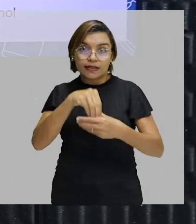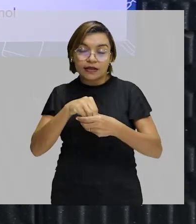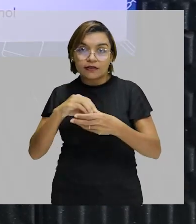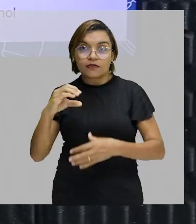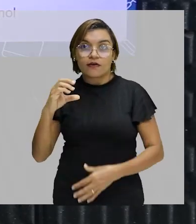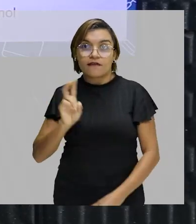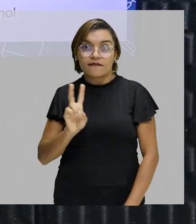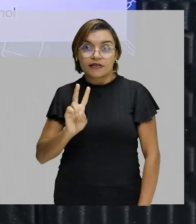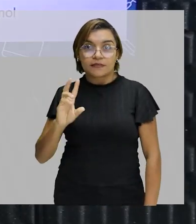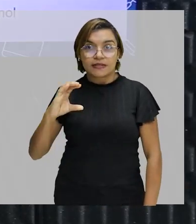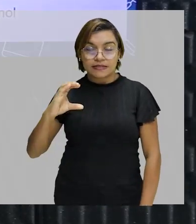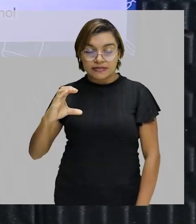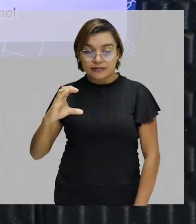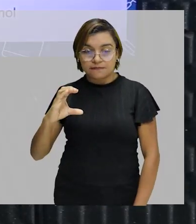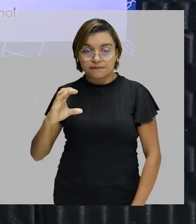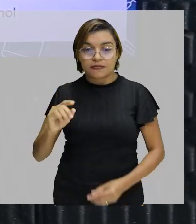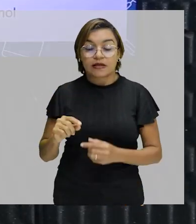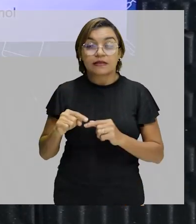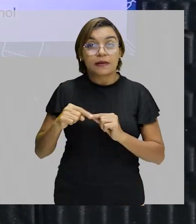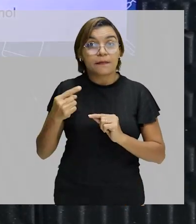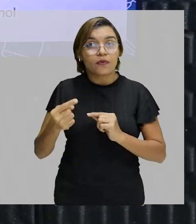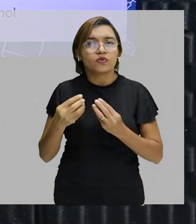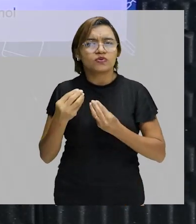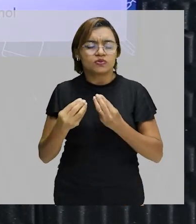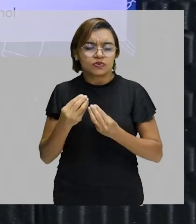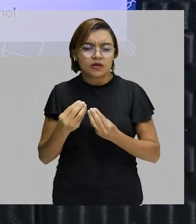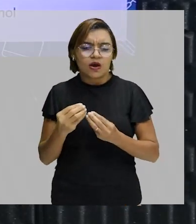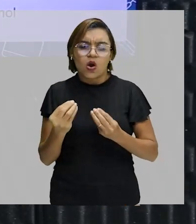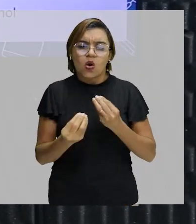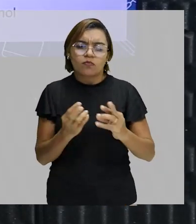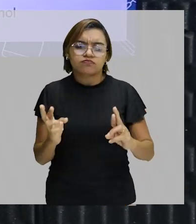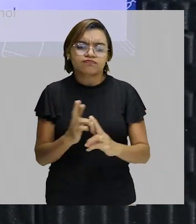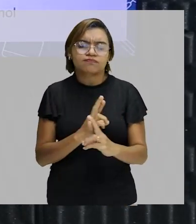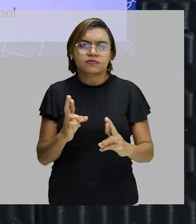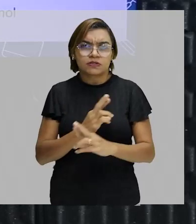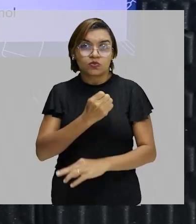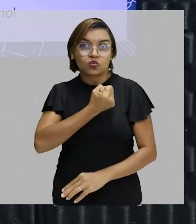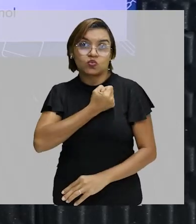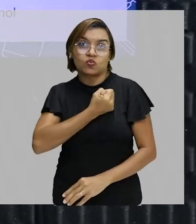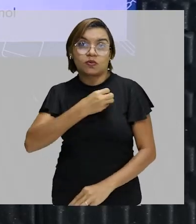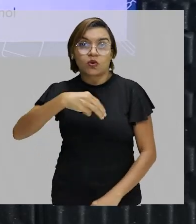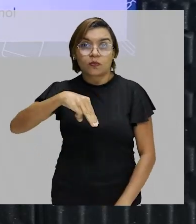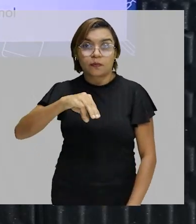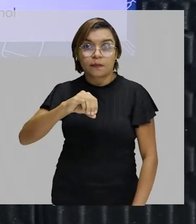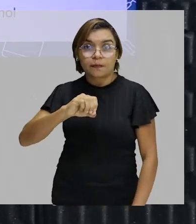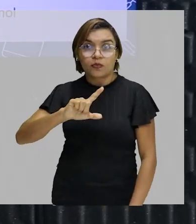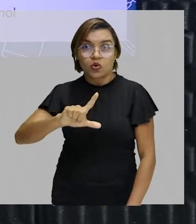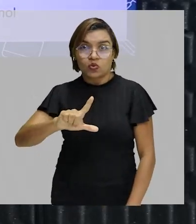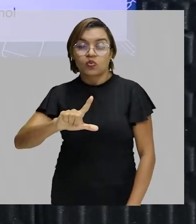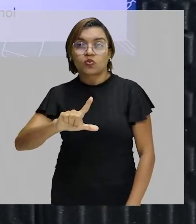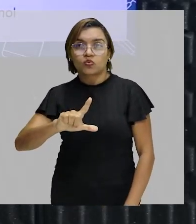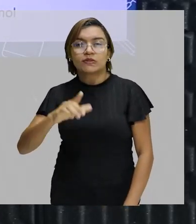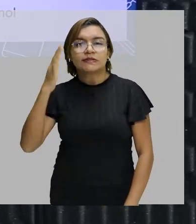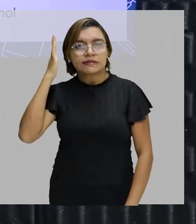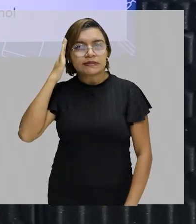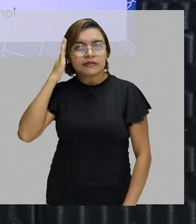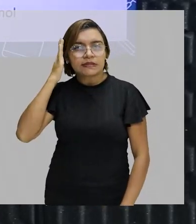passo? É determinarmos essa relação entre os números de mols, ou seja, determinarmos